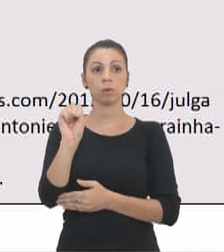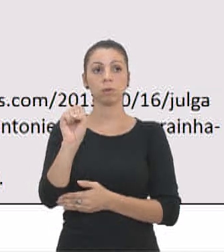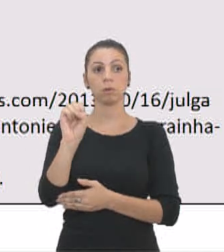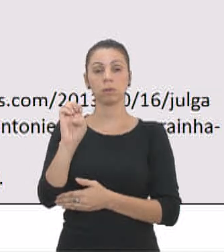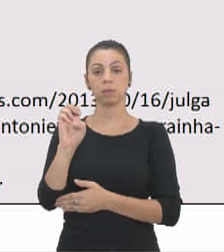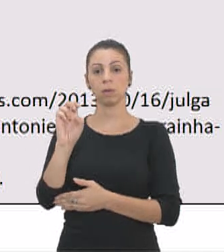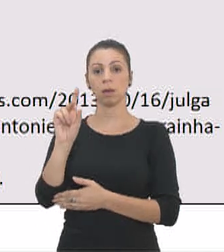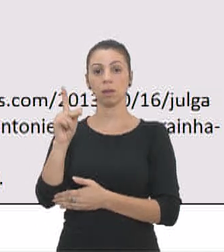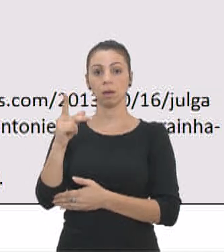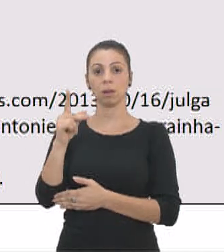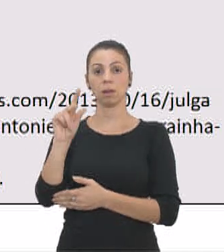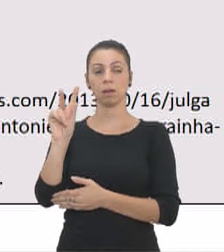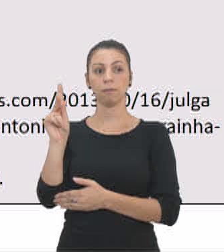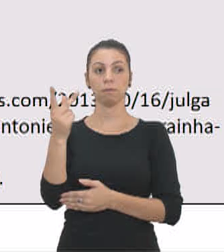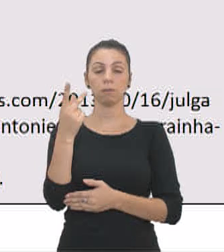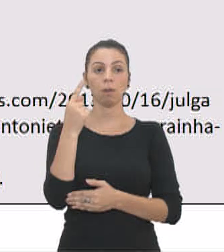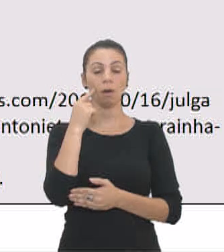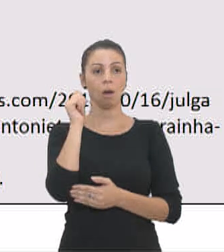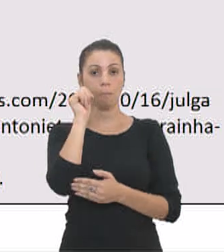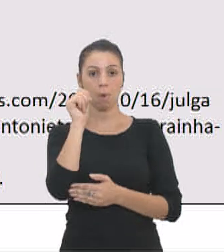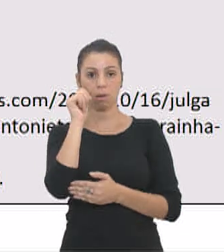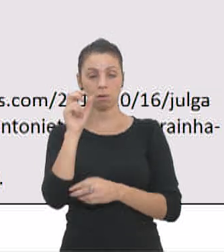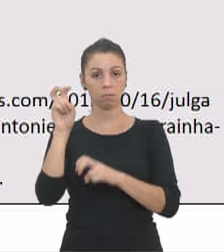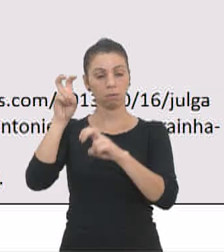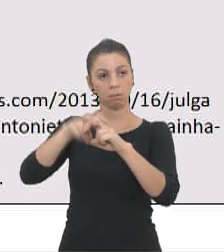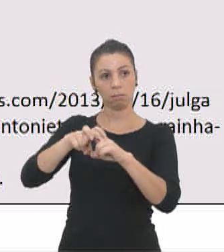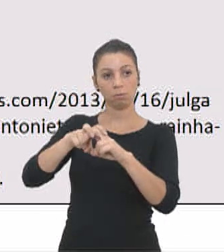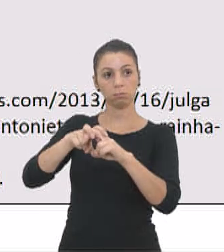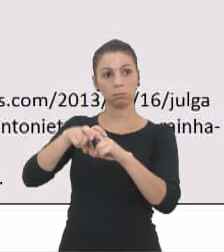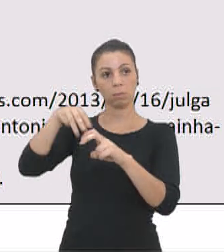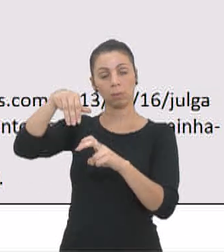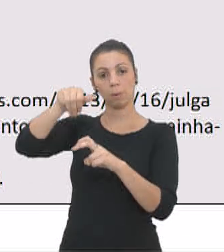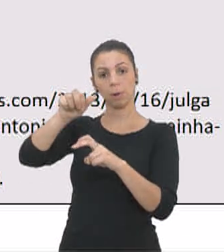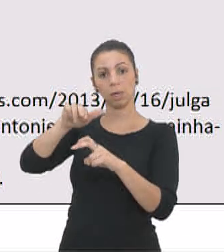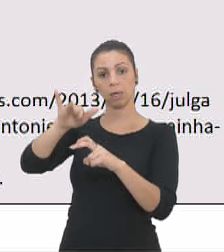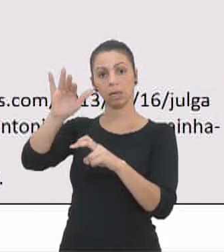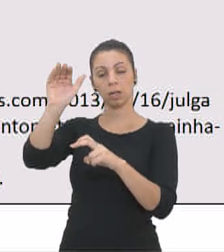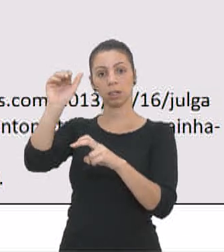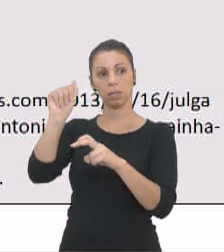a Maria Antonieta sentada, observe que ela está de cabelo curto, ela